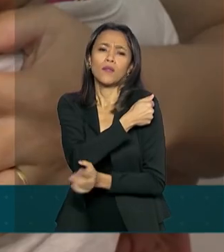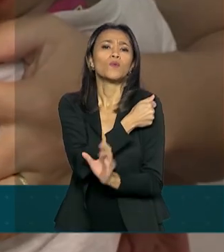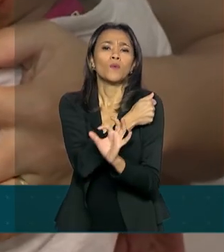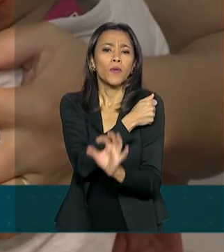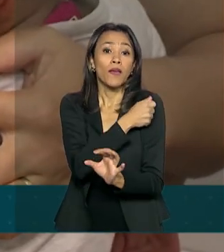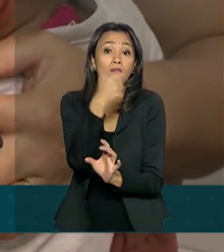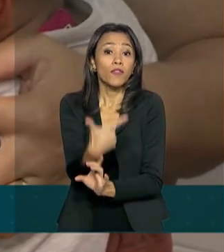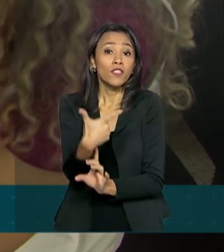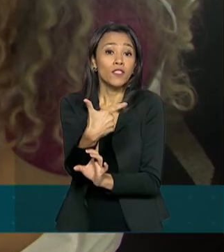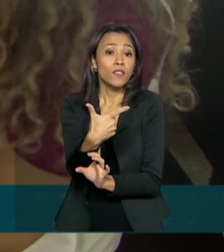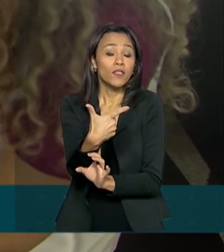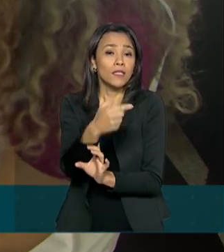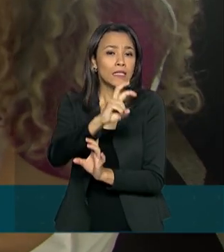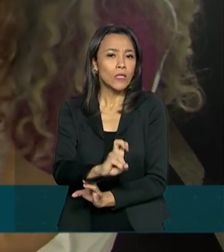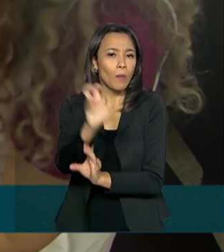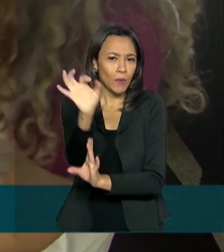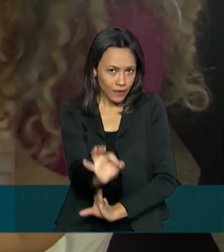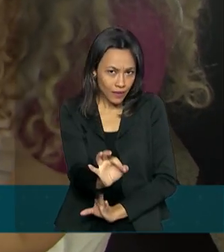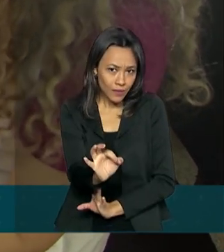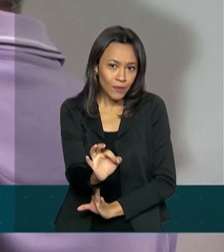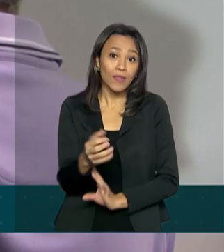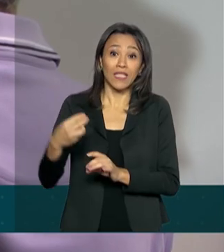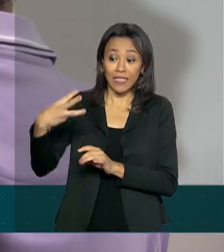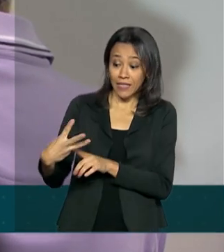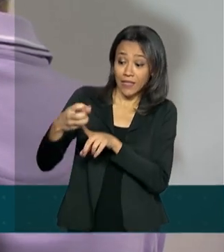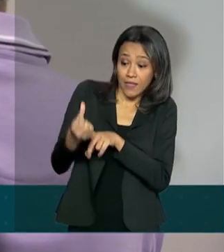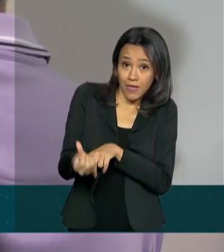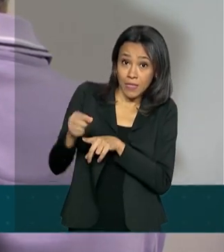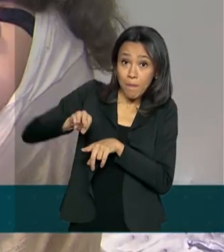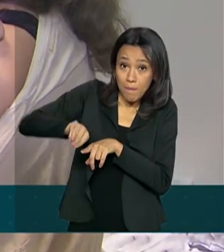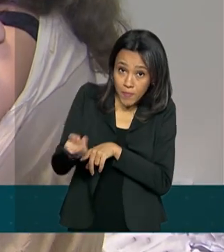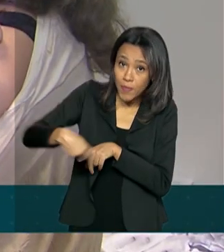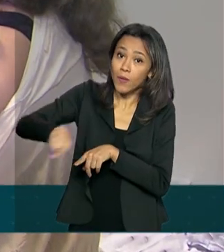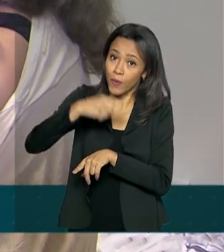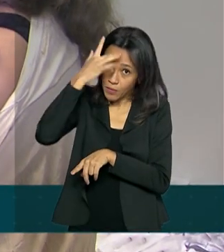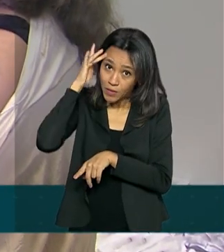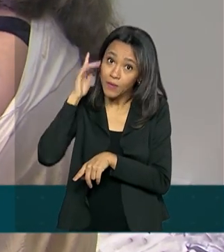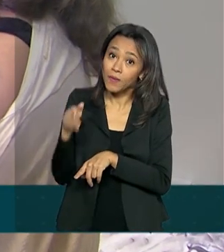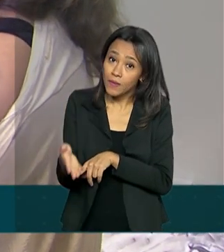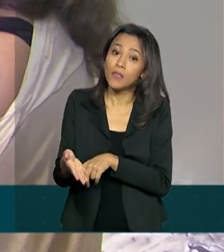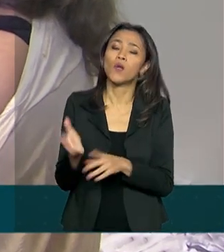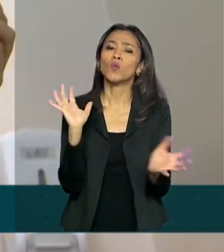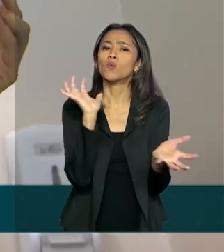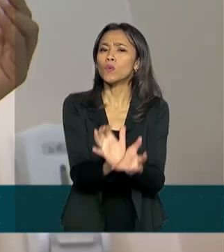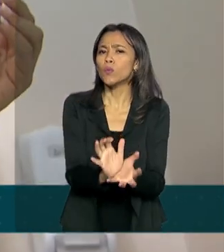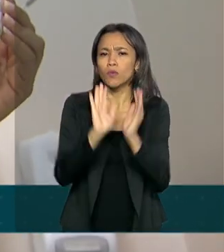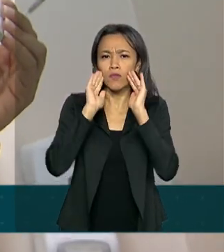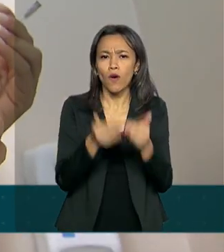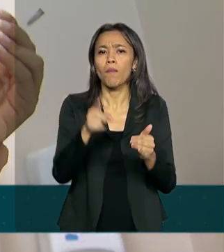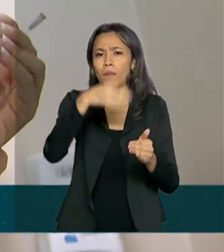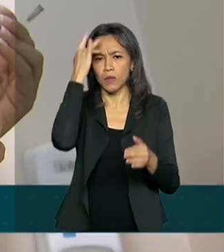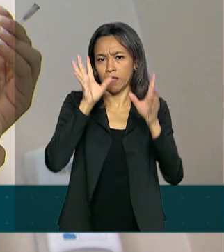apenas 25% das 36 milhões de pessoas estimadas. Os grupos prioritários são pessoas com